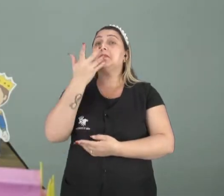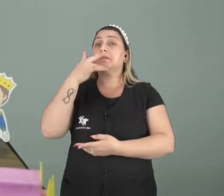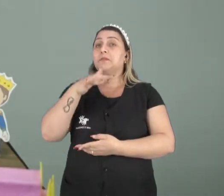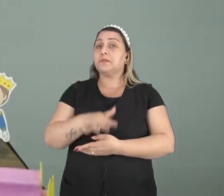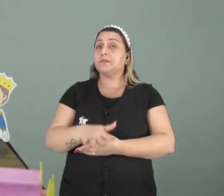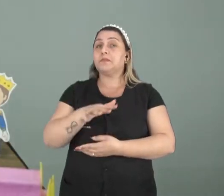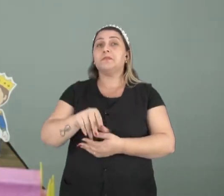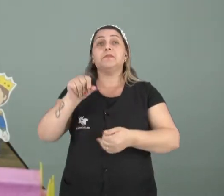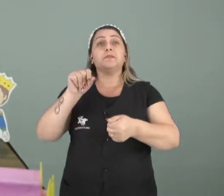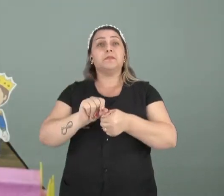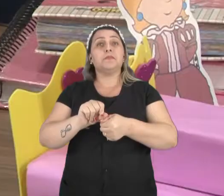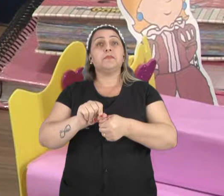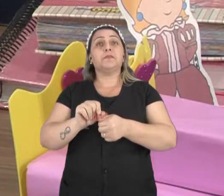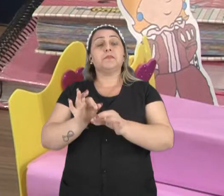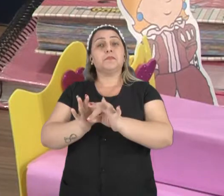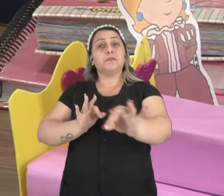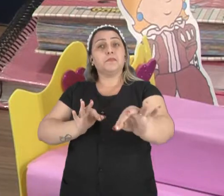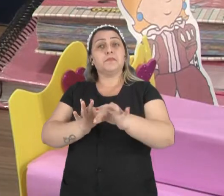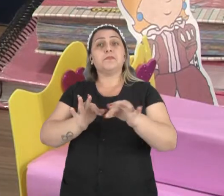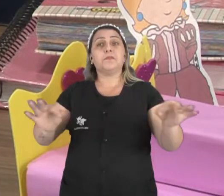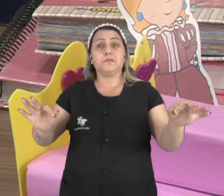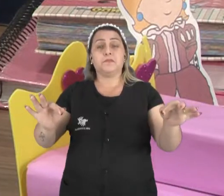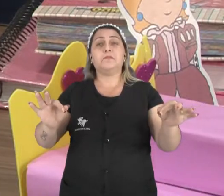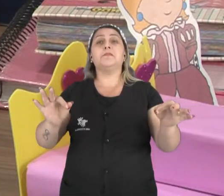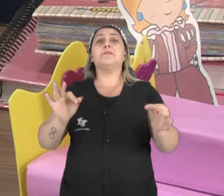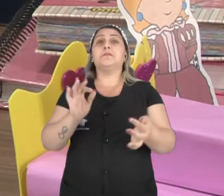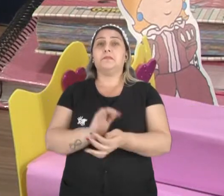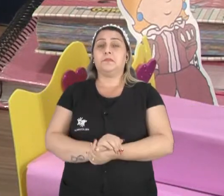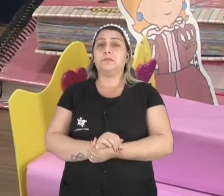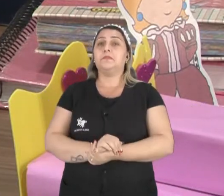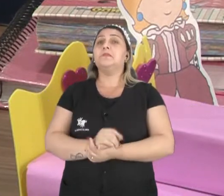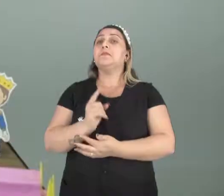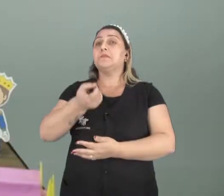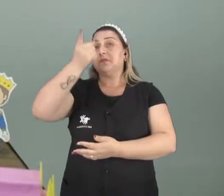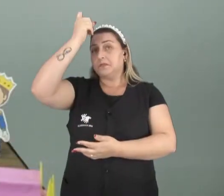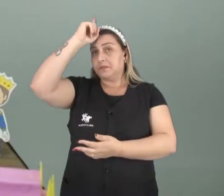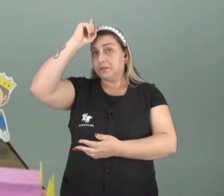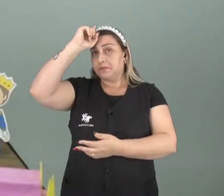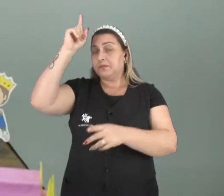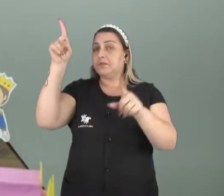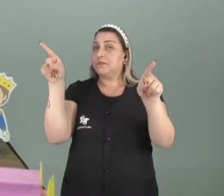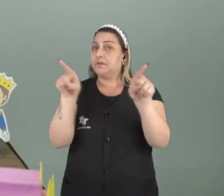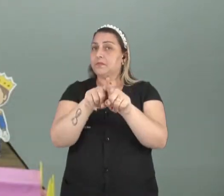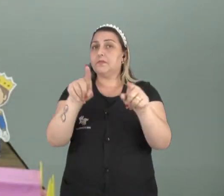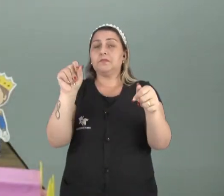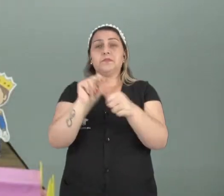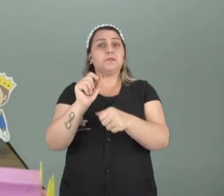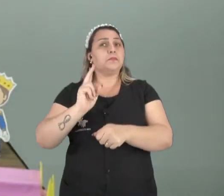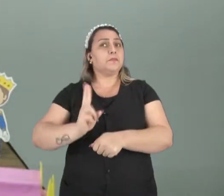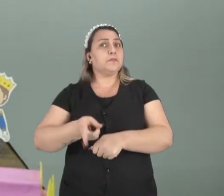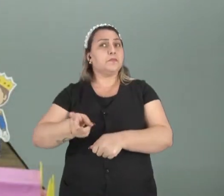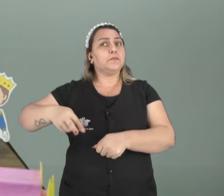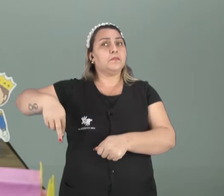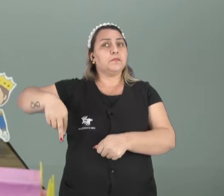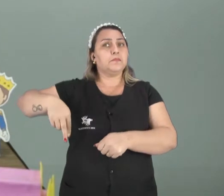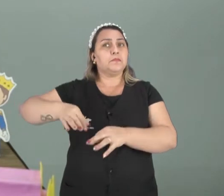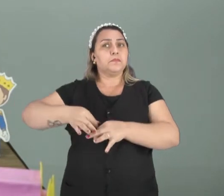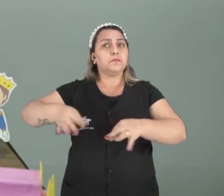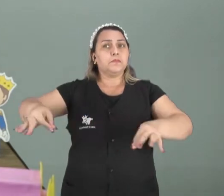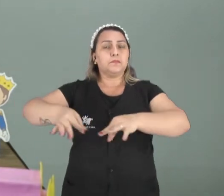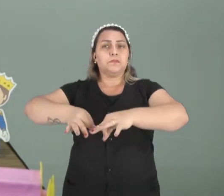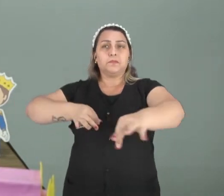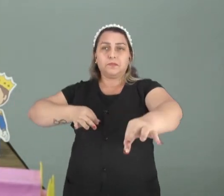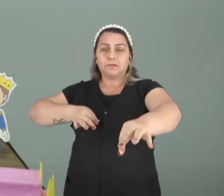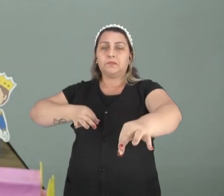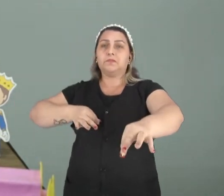criança fizer a medida com os passos e um adulto também fazer a mesma medida do campo de